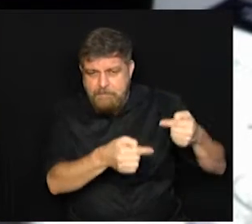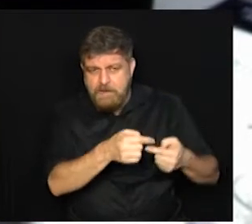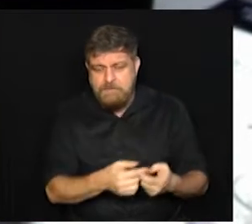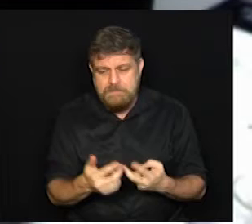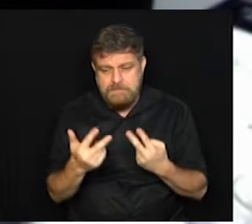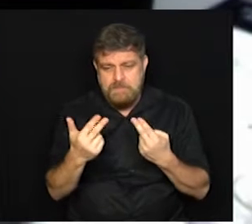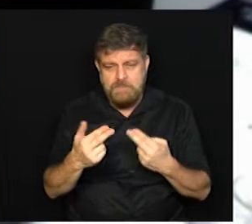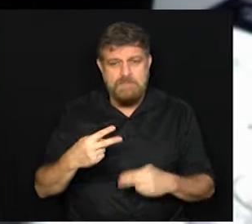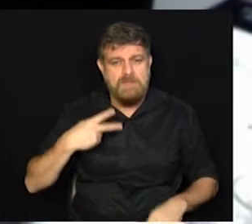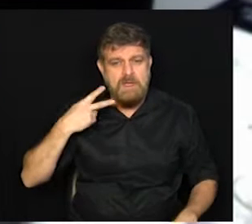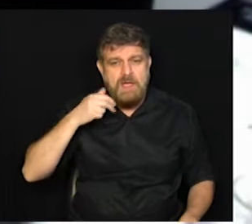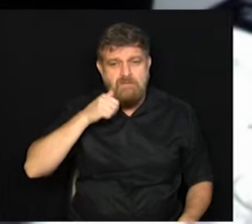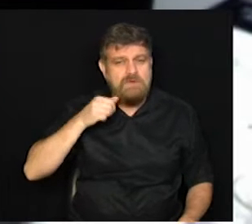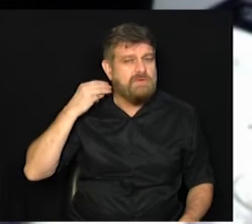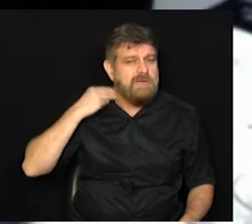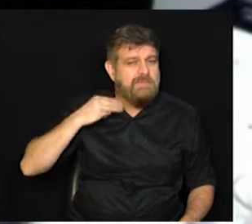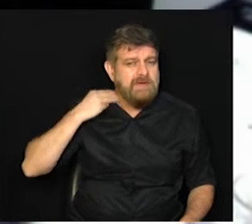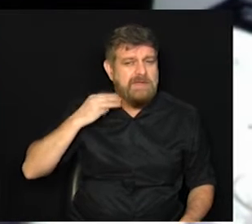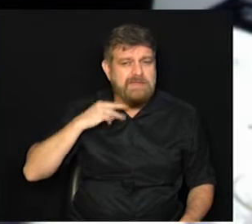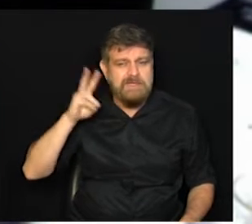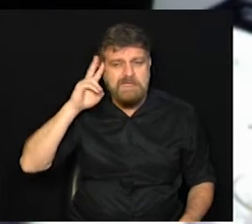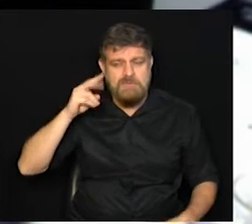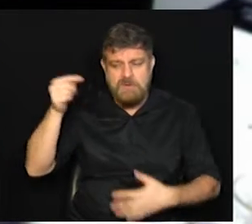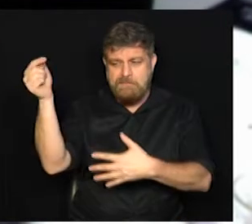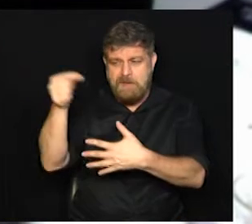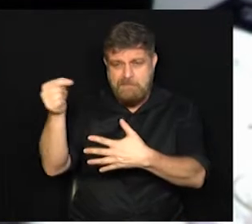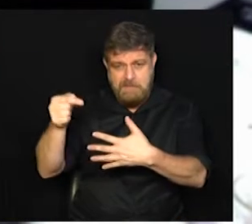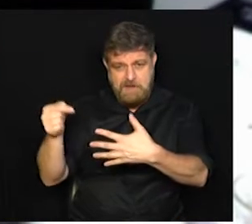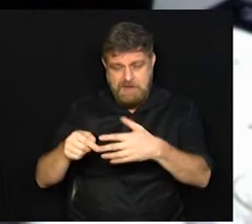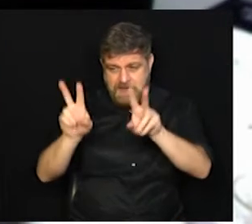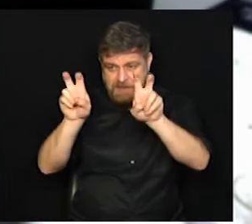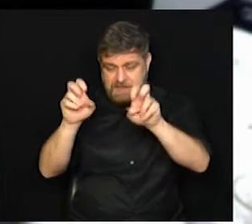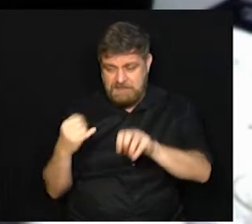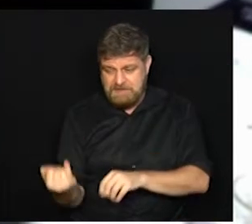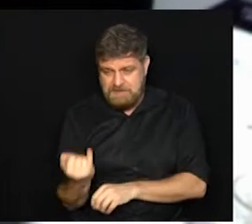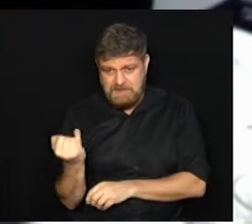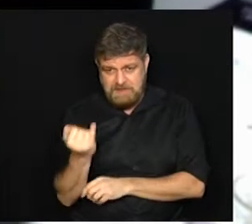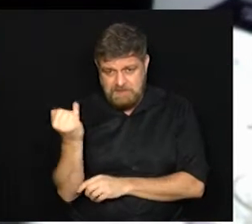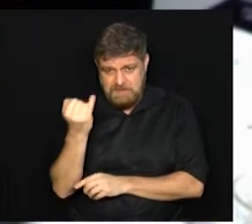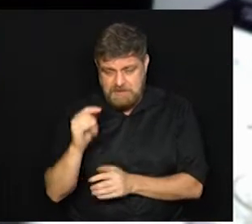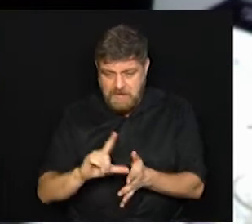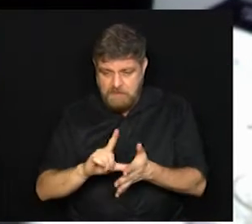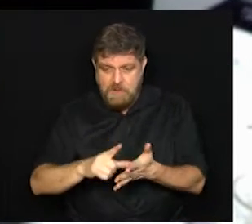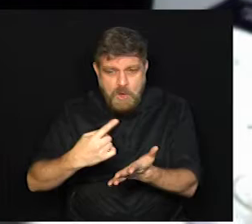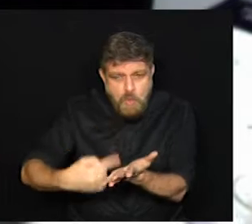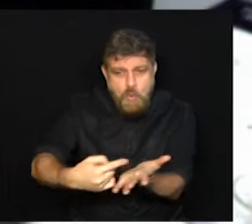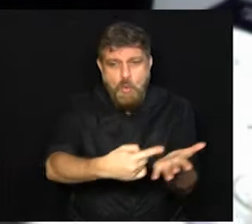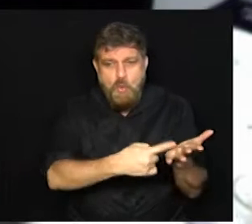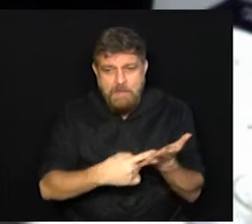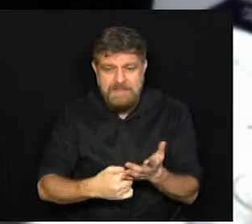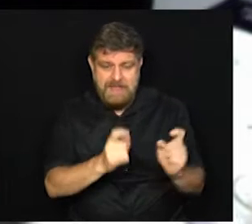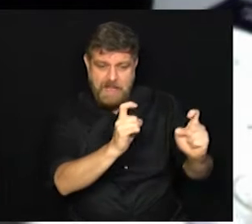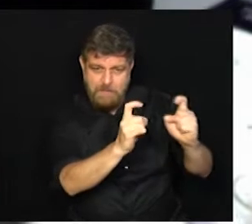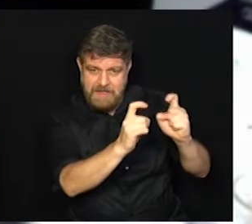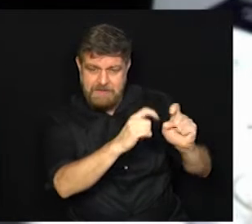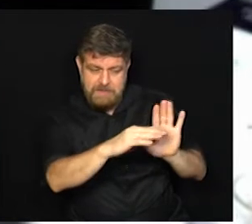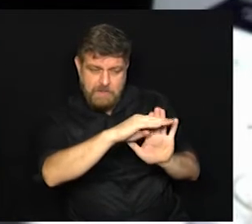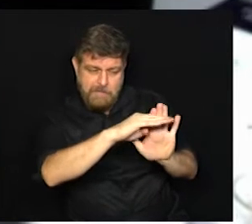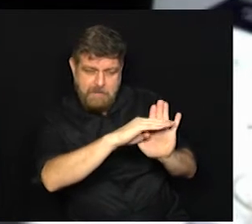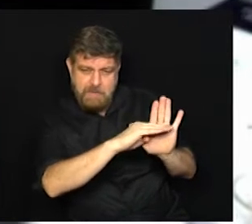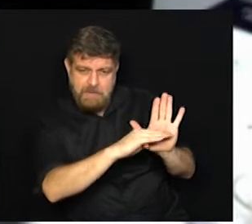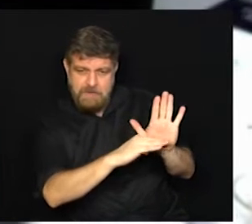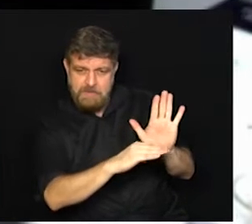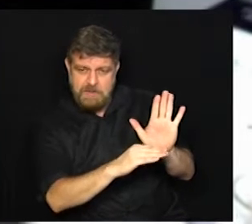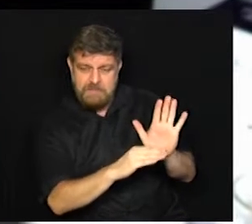a vereadora Mariana Conte, aí, alguns assuntos importantes que a gente pode falar na próxima agenda.